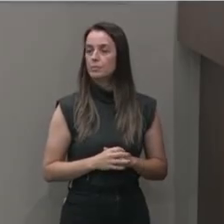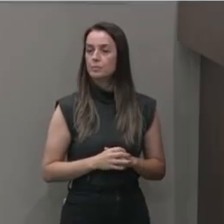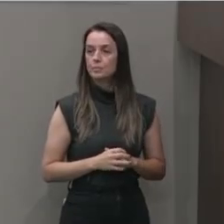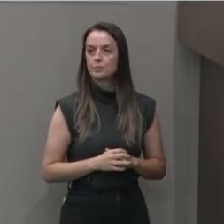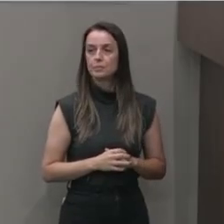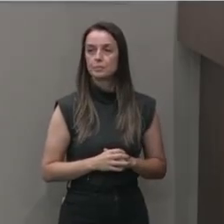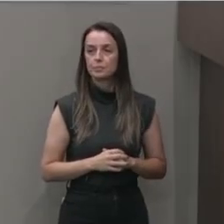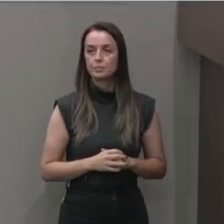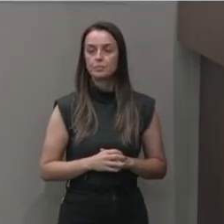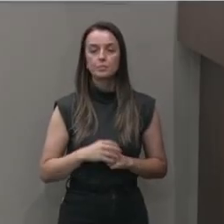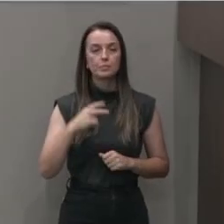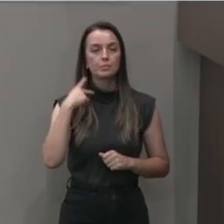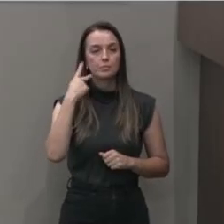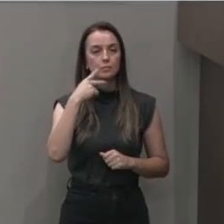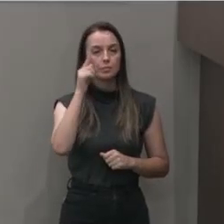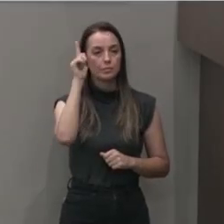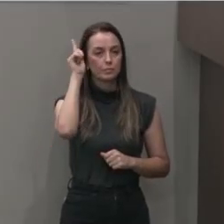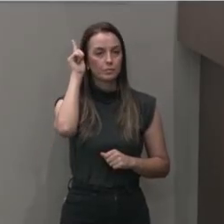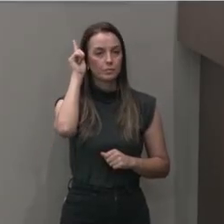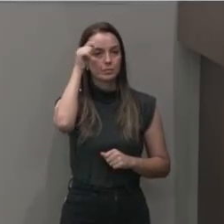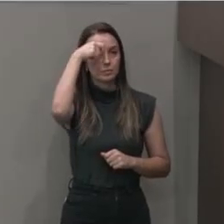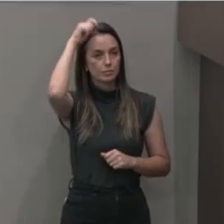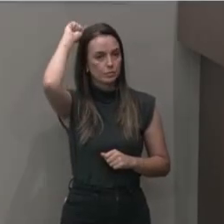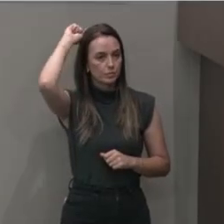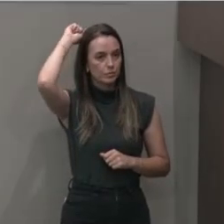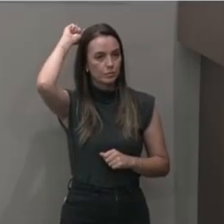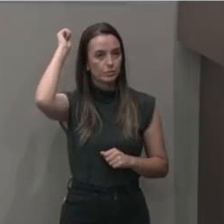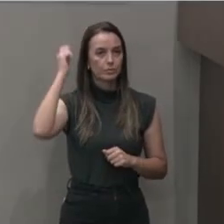Vereador João Pedro.